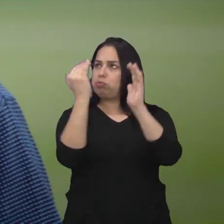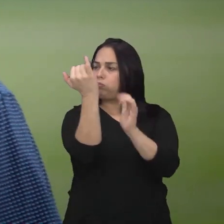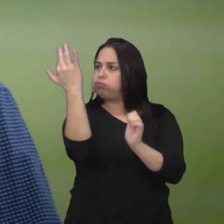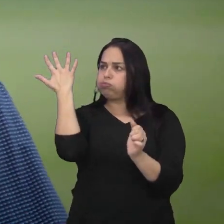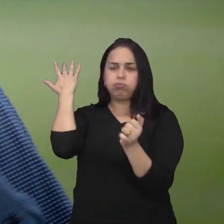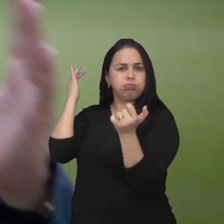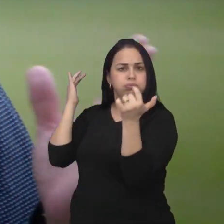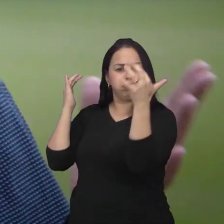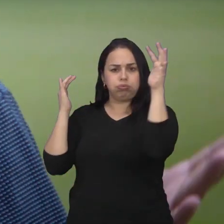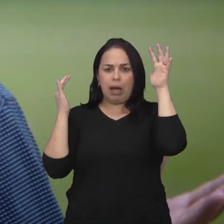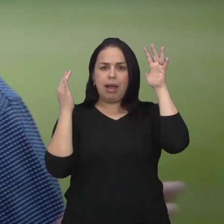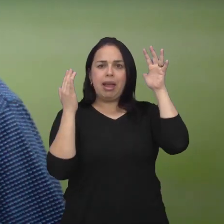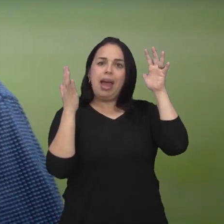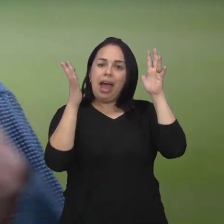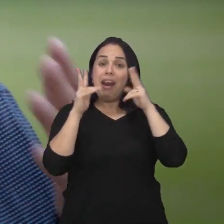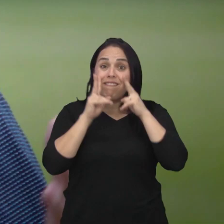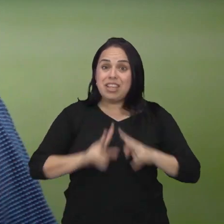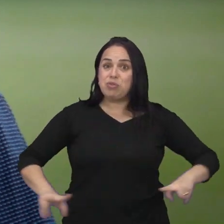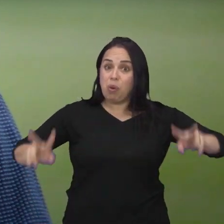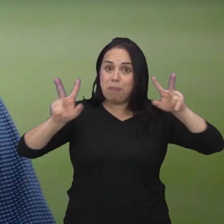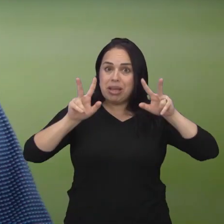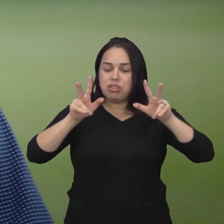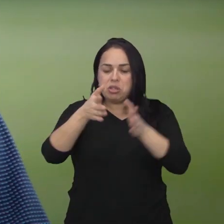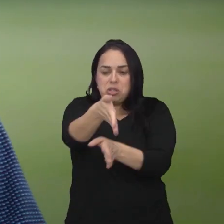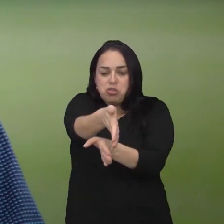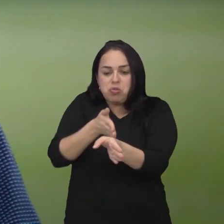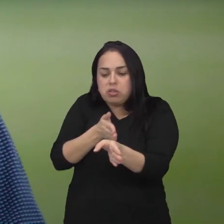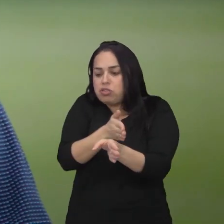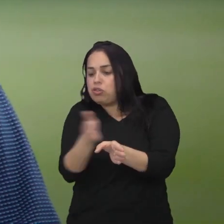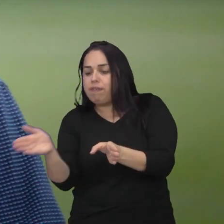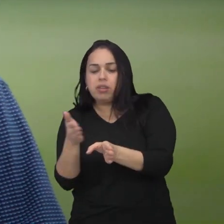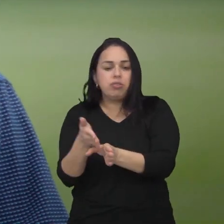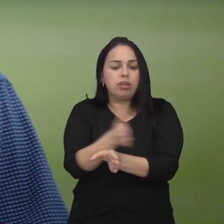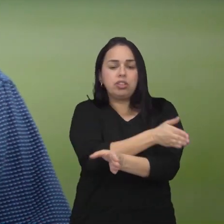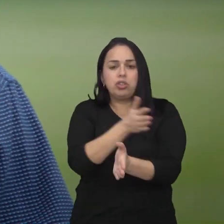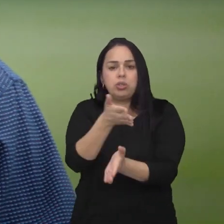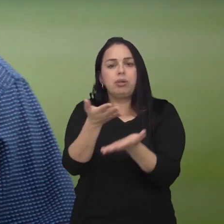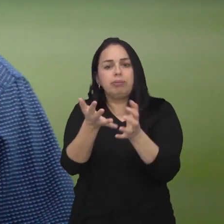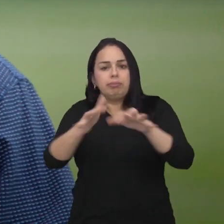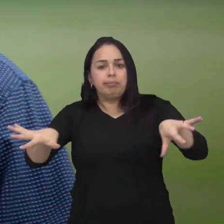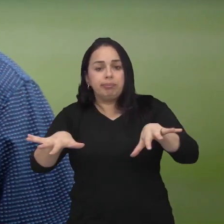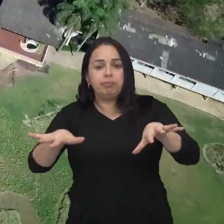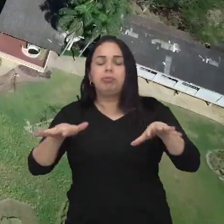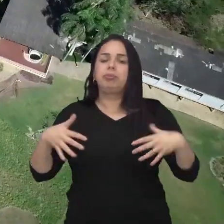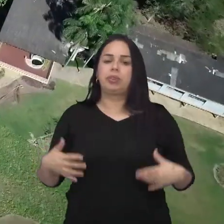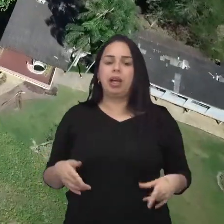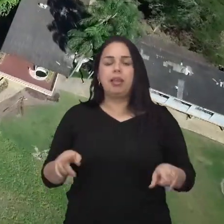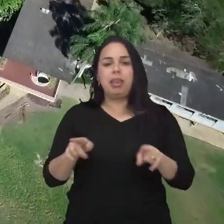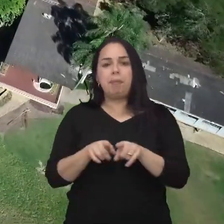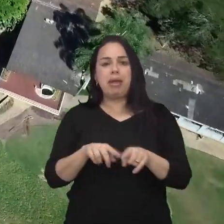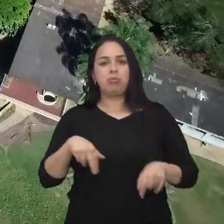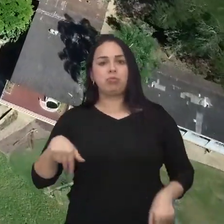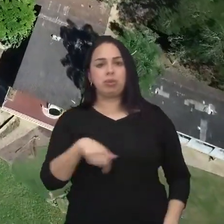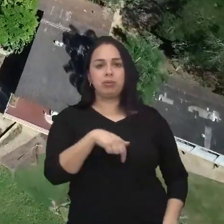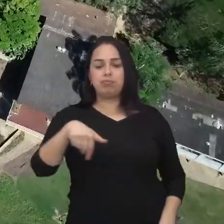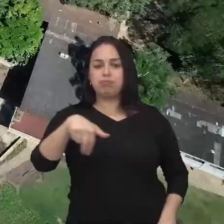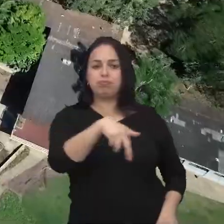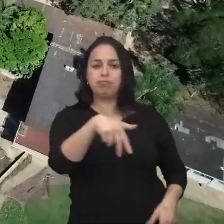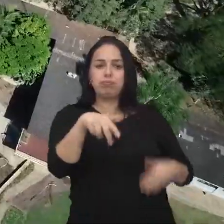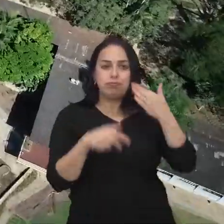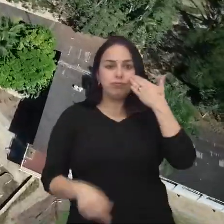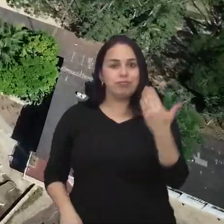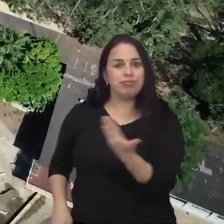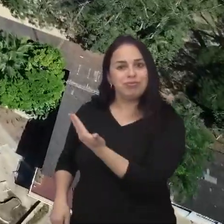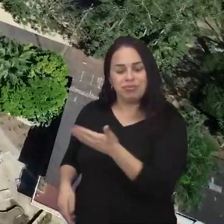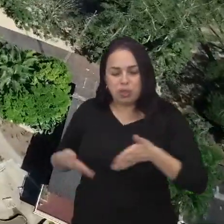as vias, mas também visualmente, até hoje é um marco, né? E os caminhos, né? Os